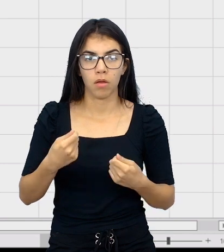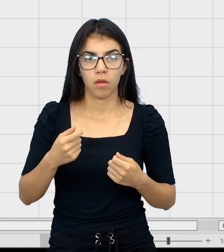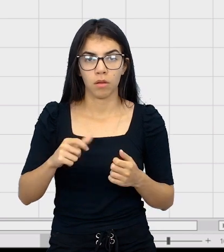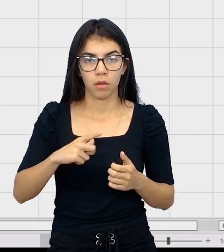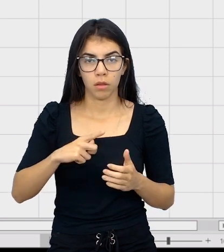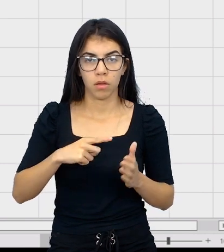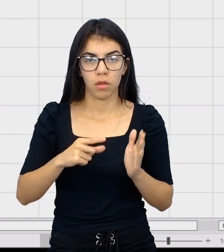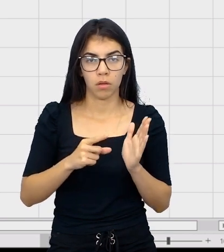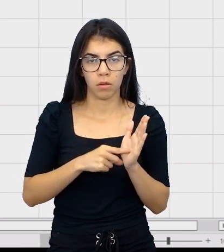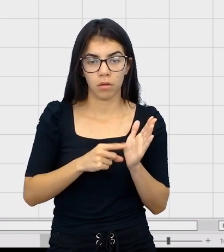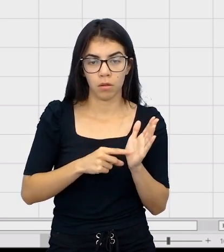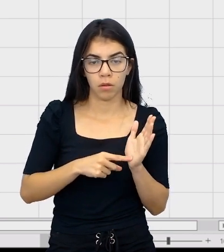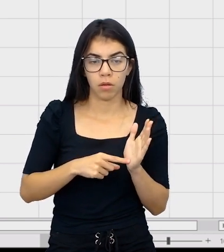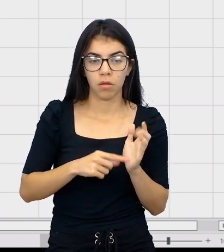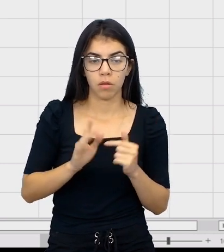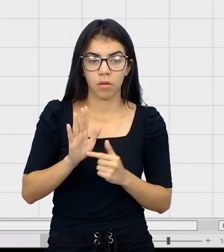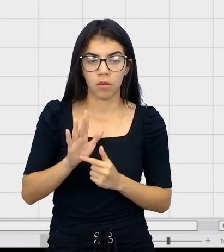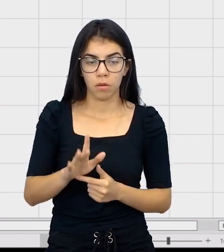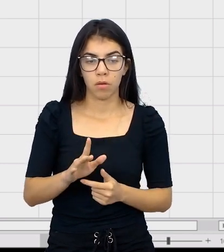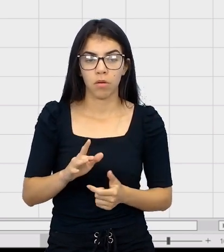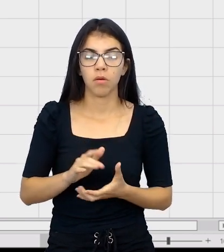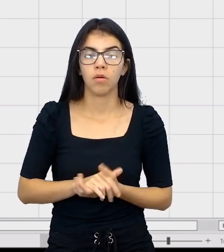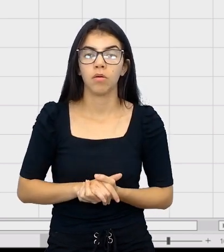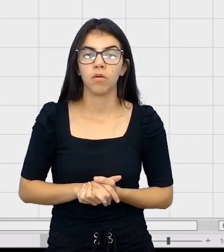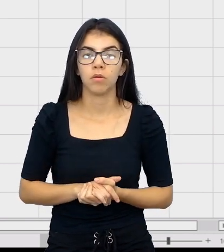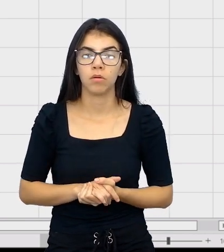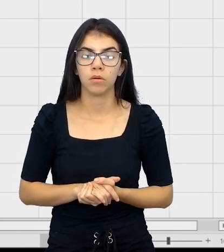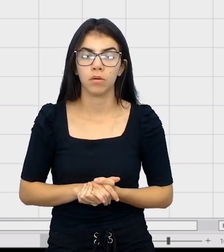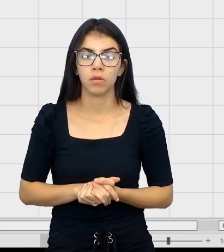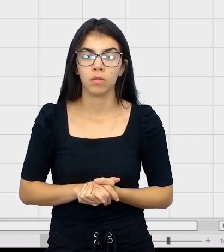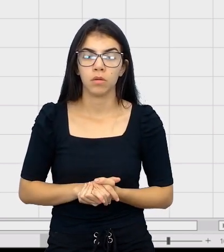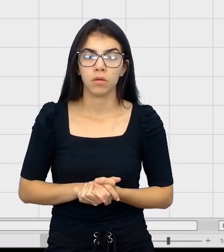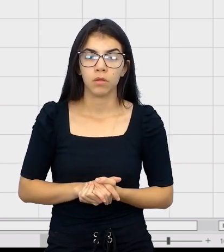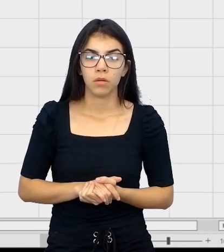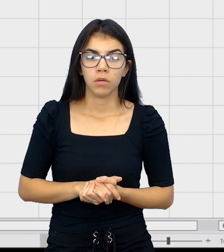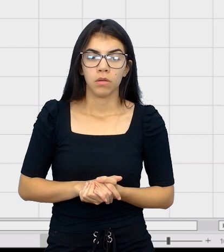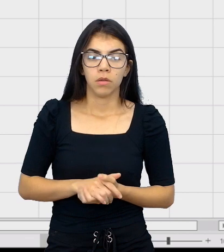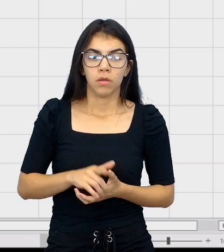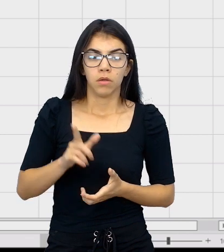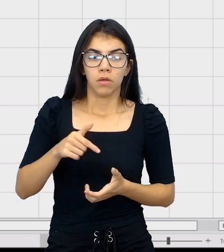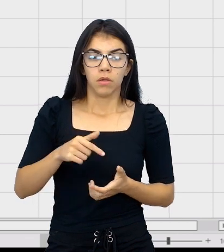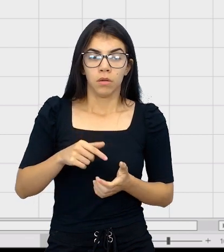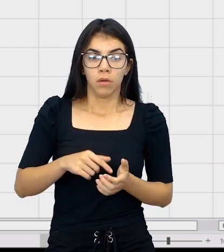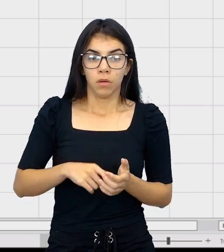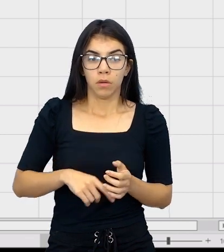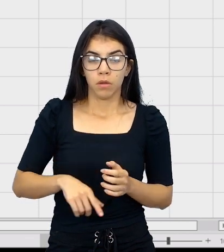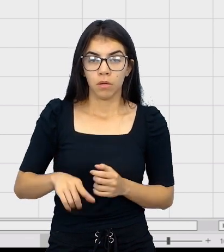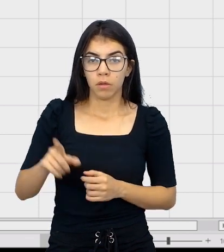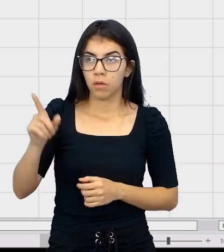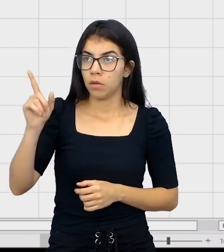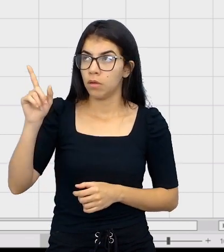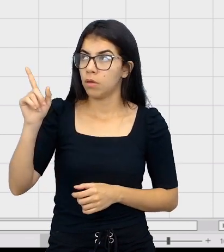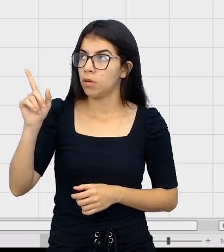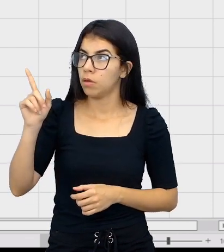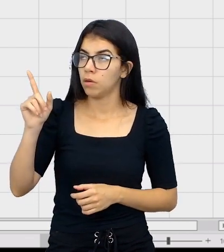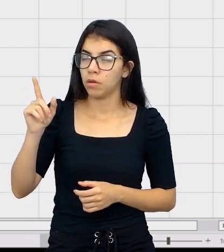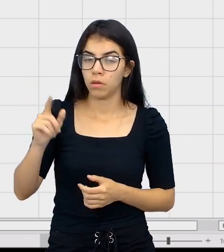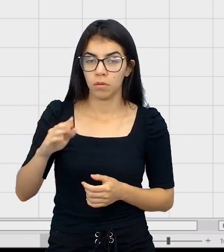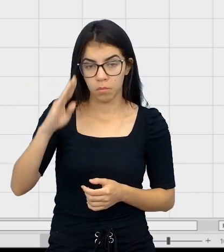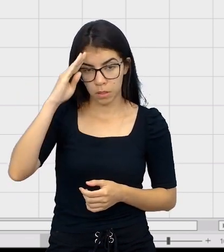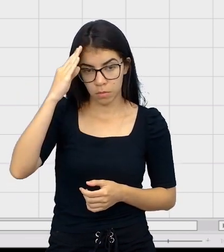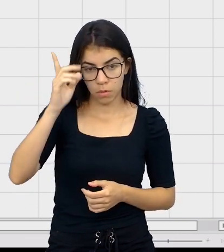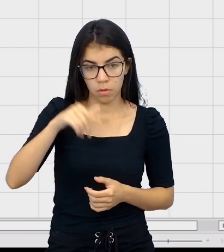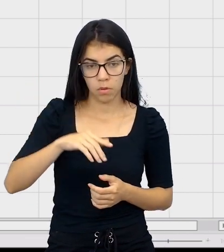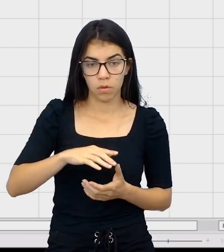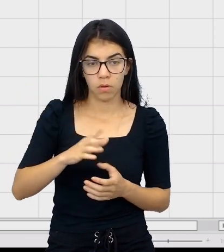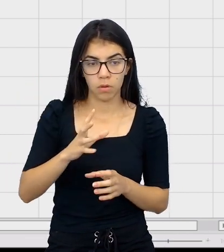Tem um somatório, Tem né? porque eu podia digitar igual, colocar Pode. cada célula. Mas, ó, Pode. autossoma aqui na mesma página inicial. Sim. Lá no canto direito tem um somatório que